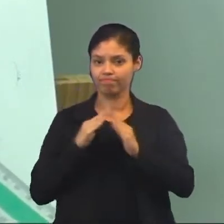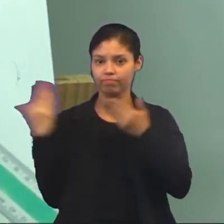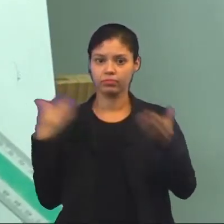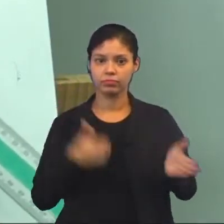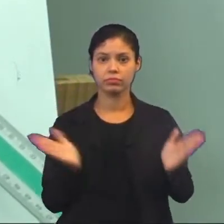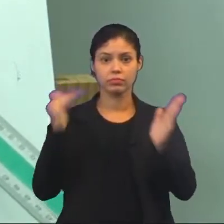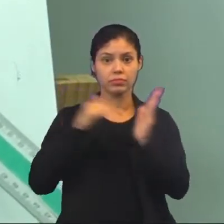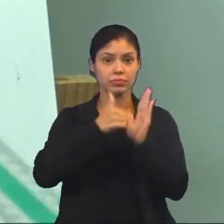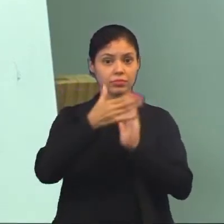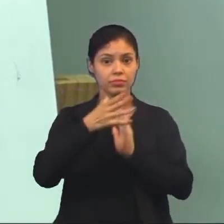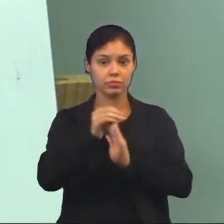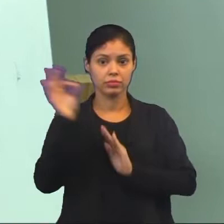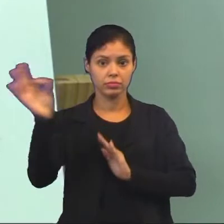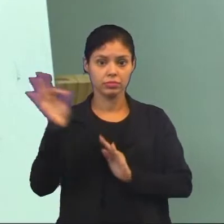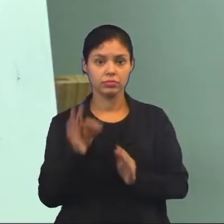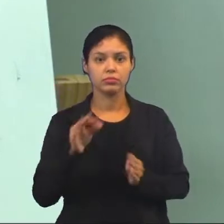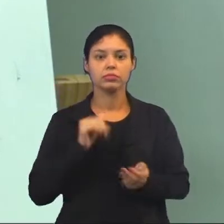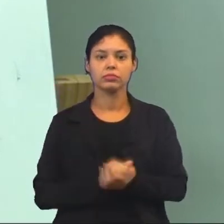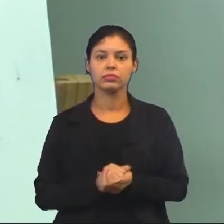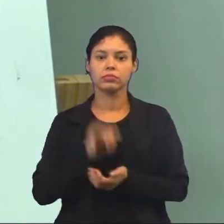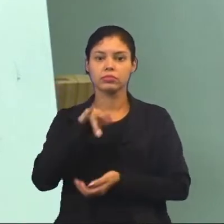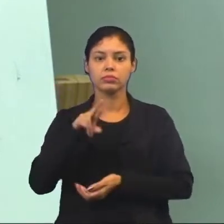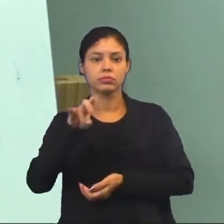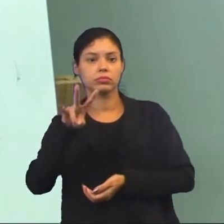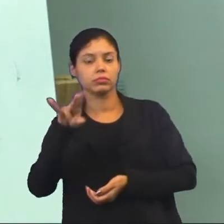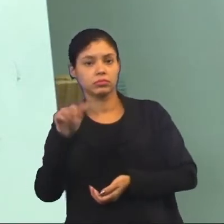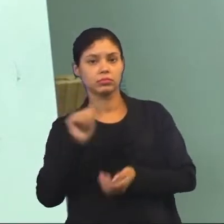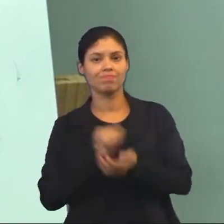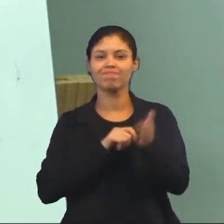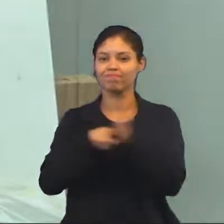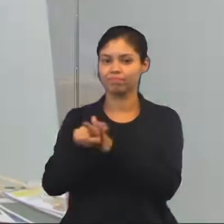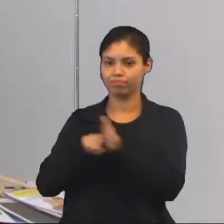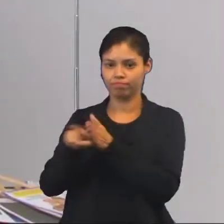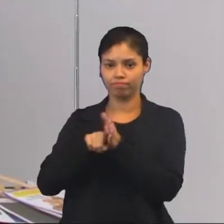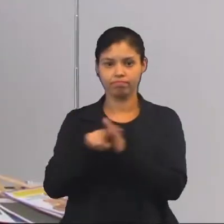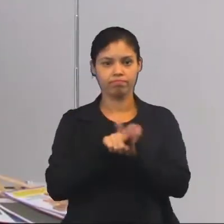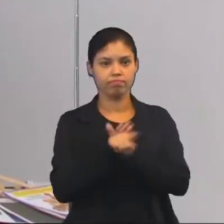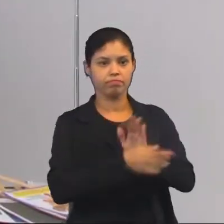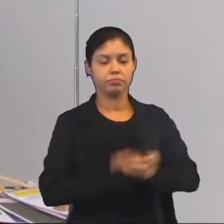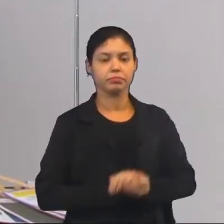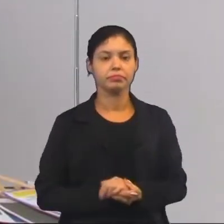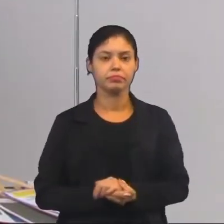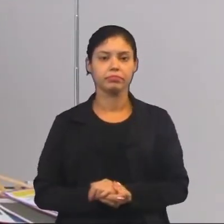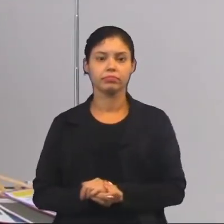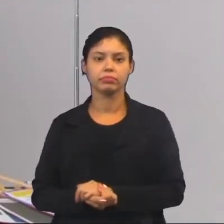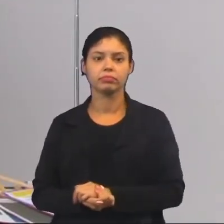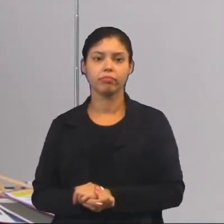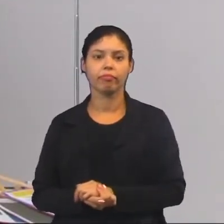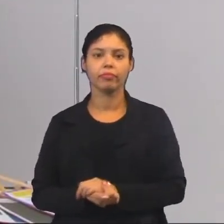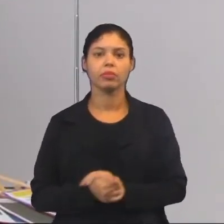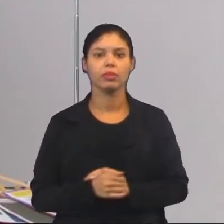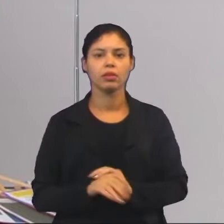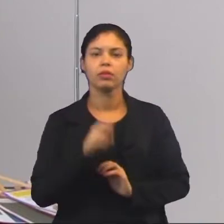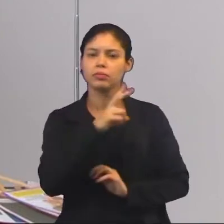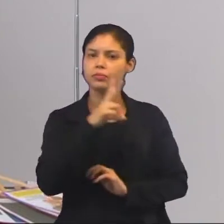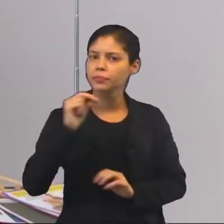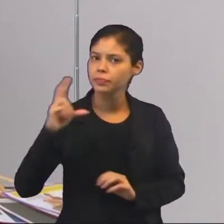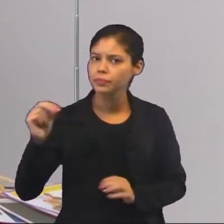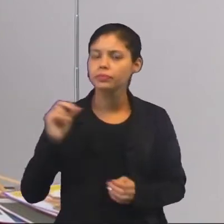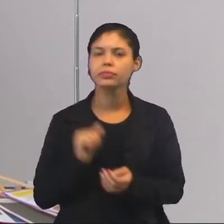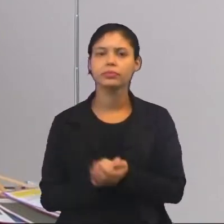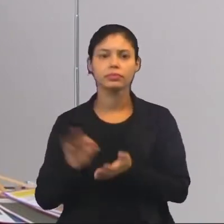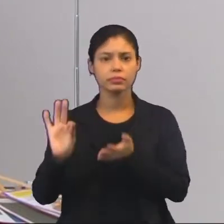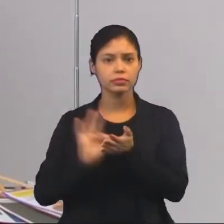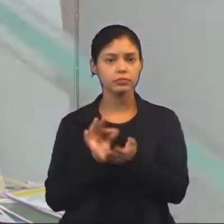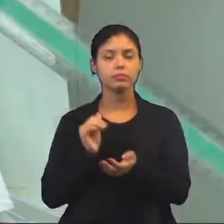casas chegou a quase 10% dos imóveis pesquisados. São quase 500